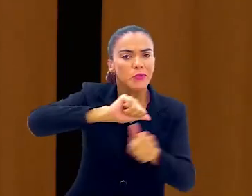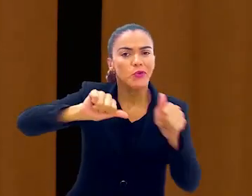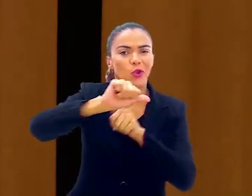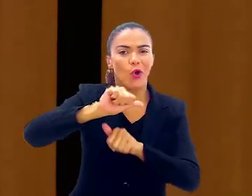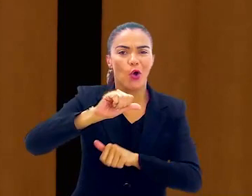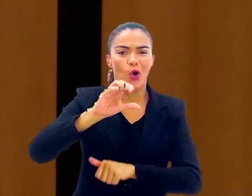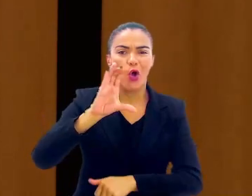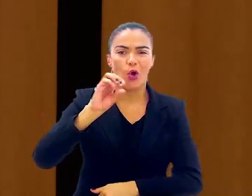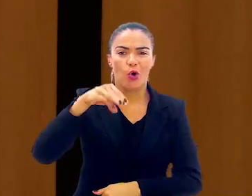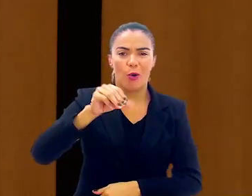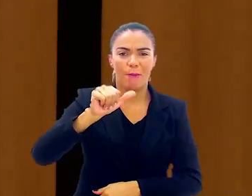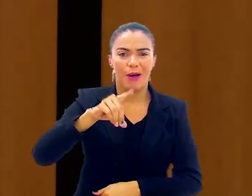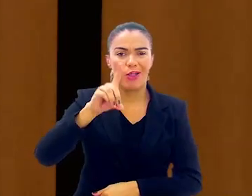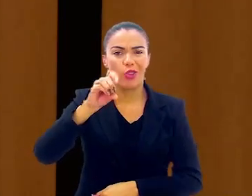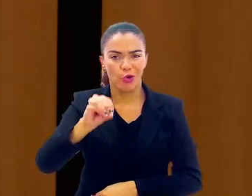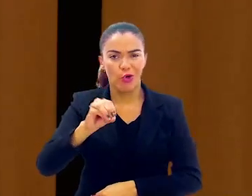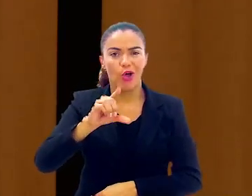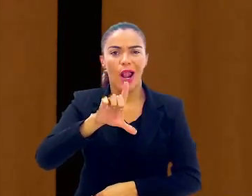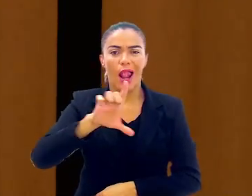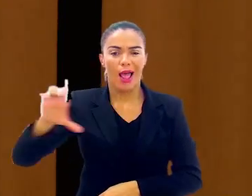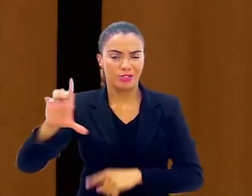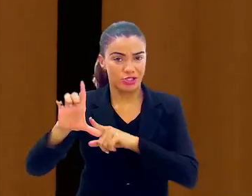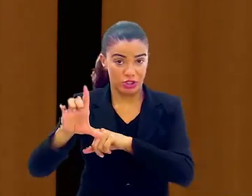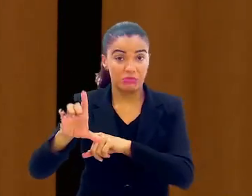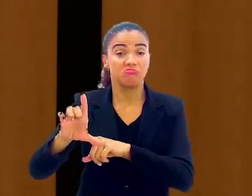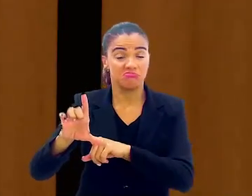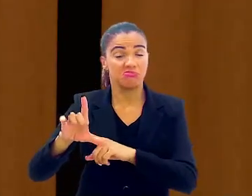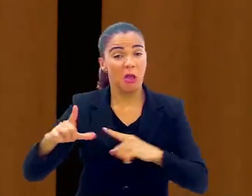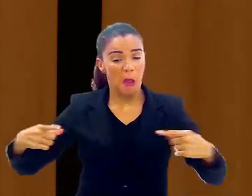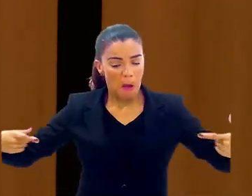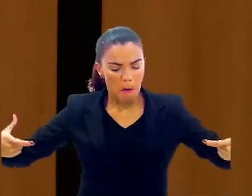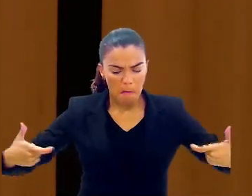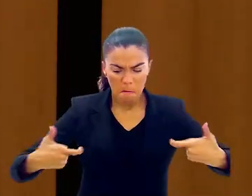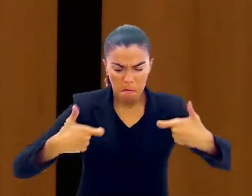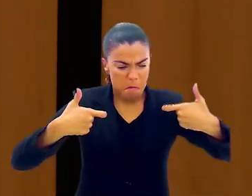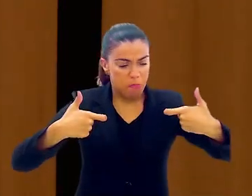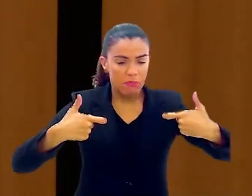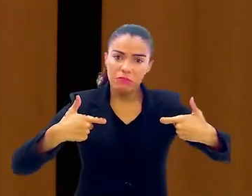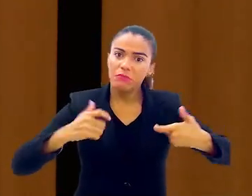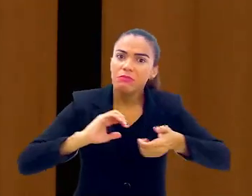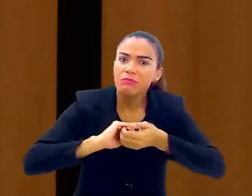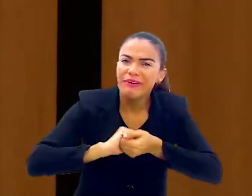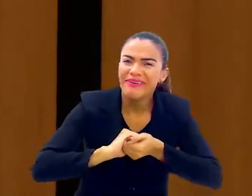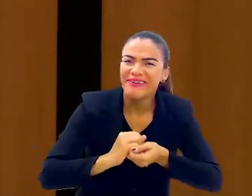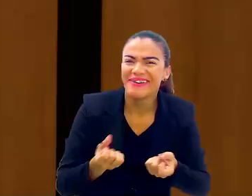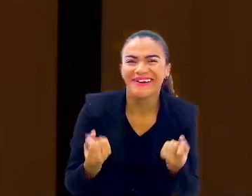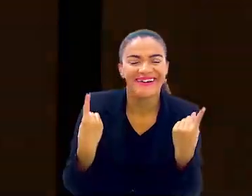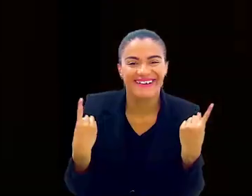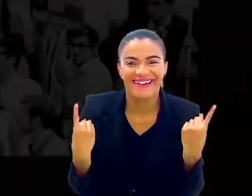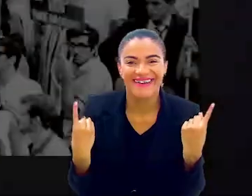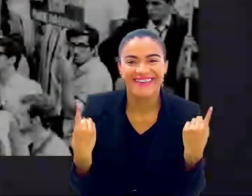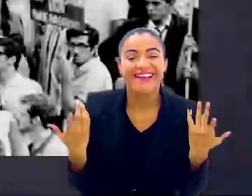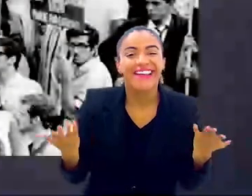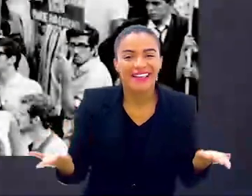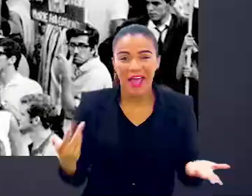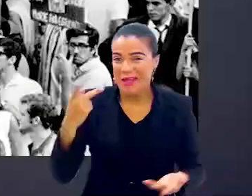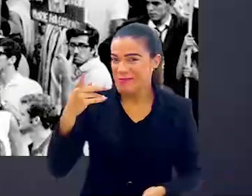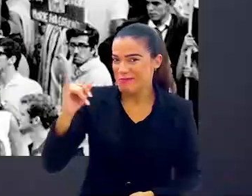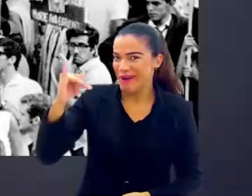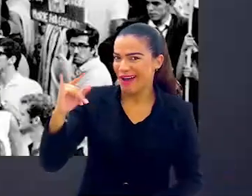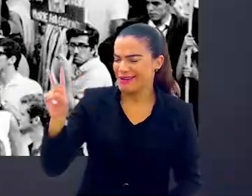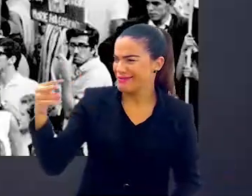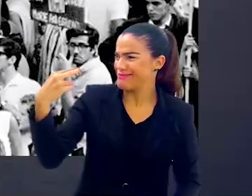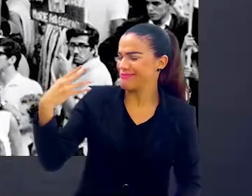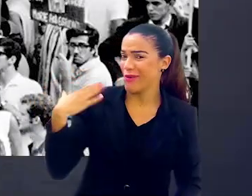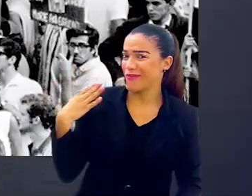Comando Leste. Hoje é Comando Leste. Tá certo? Eles foram para um confronto, mas não se confrontaram, se confraternizaram. E aí meu